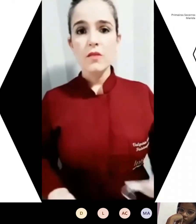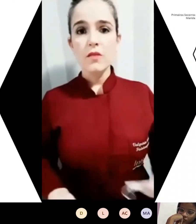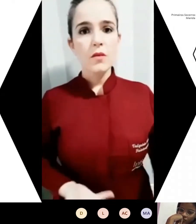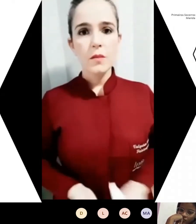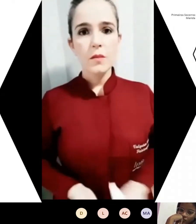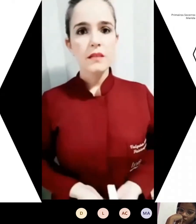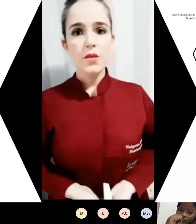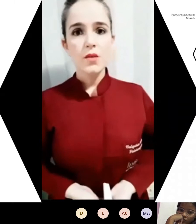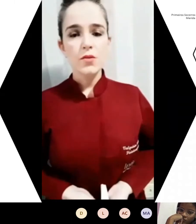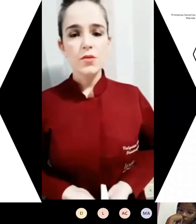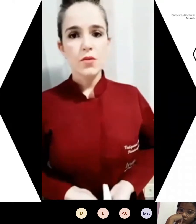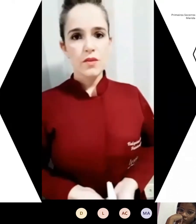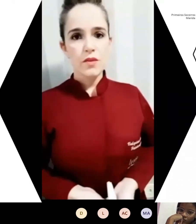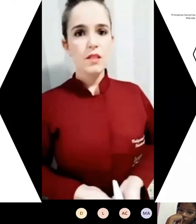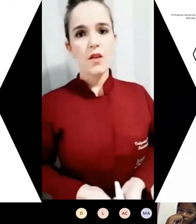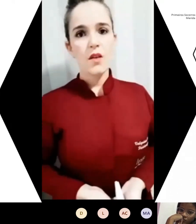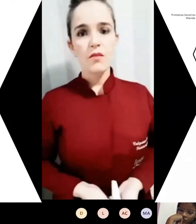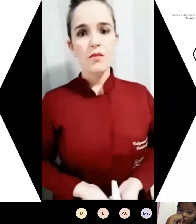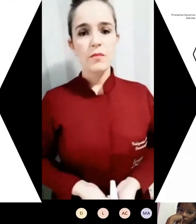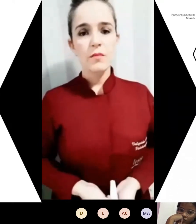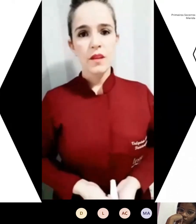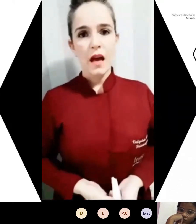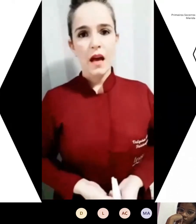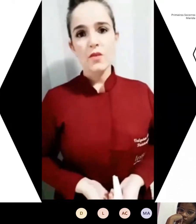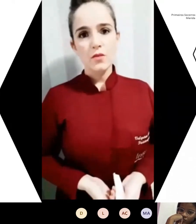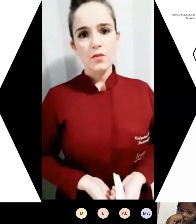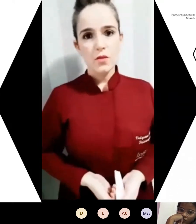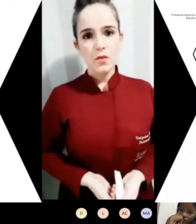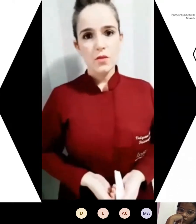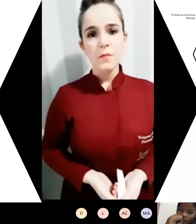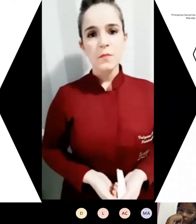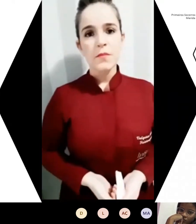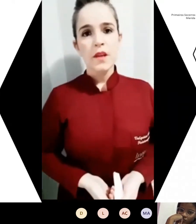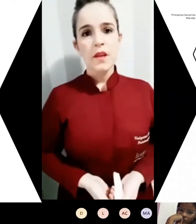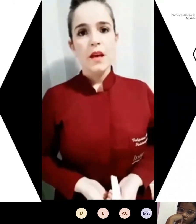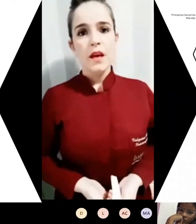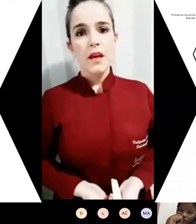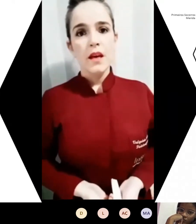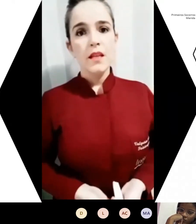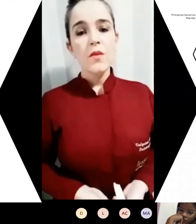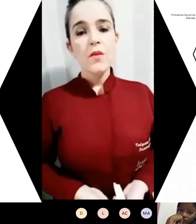onde o medo da contaminação do Covid-19 assola todos nós.